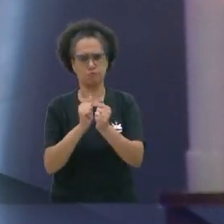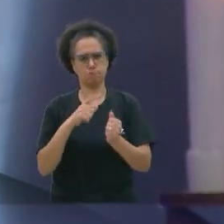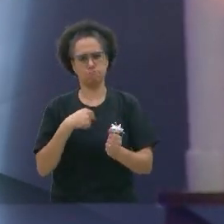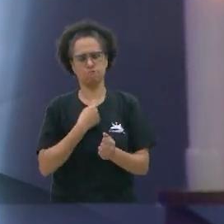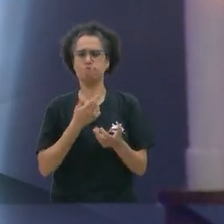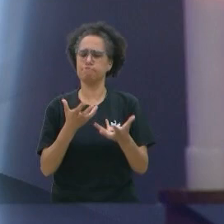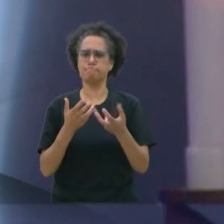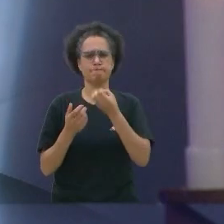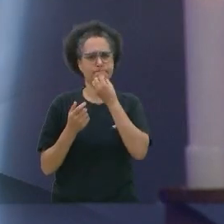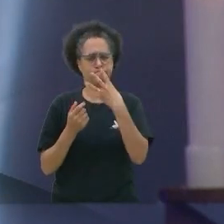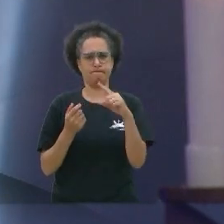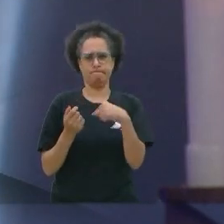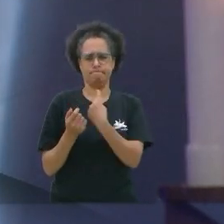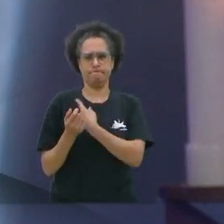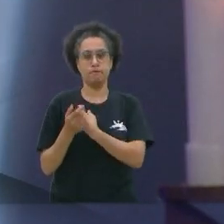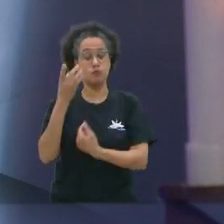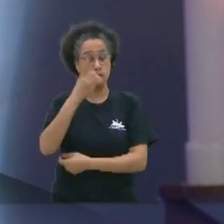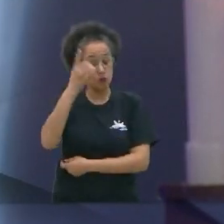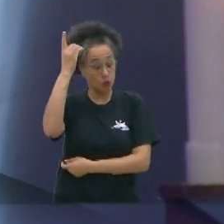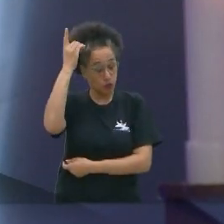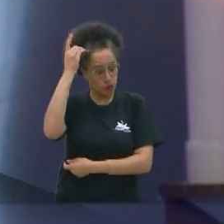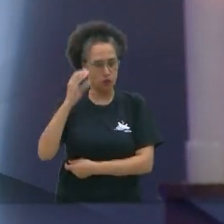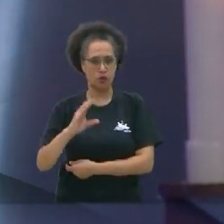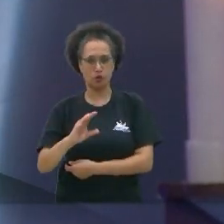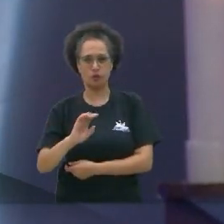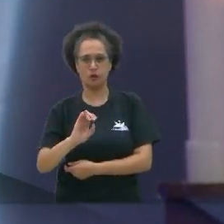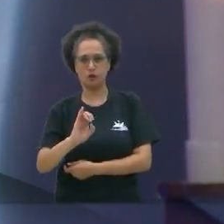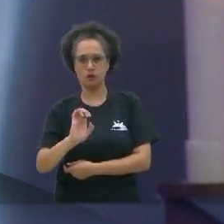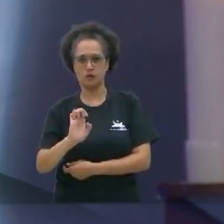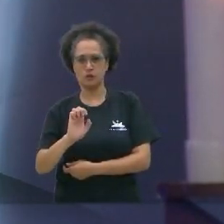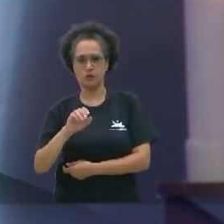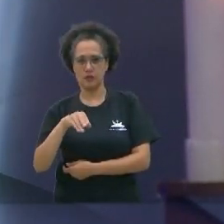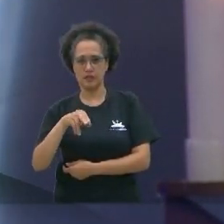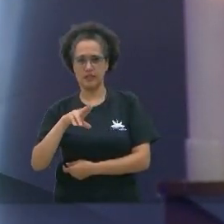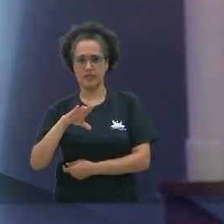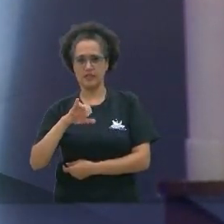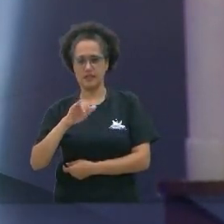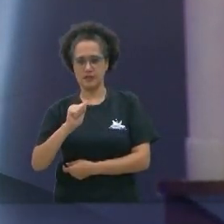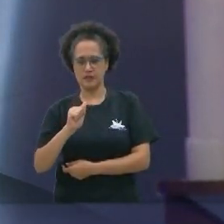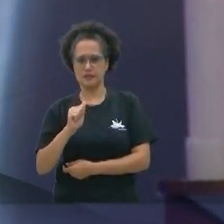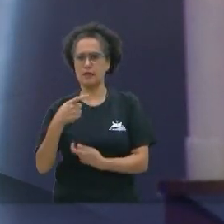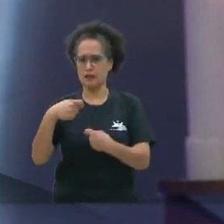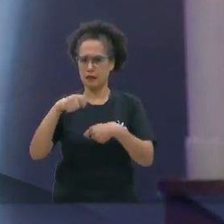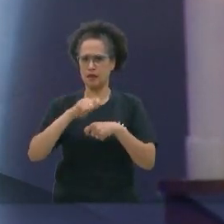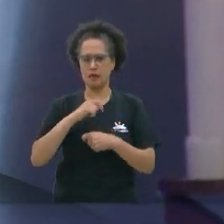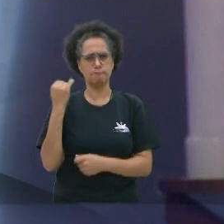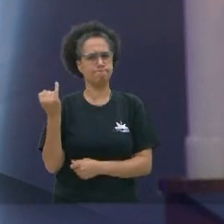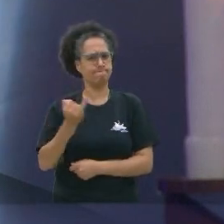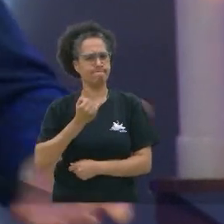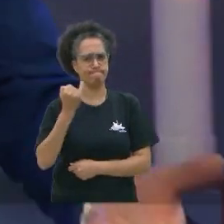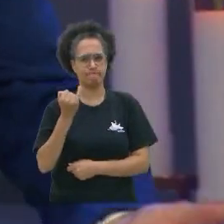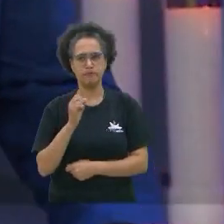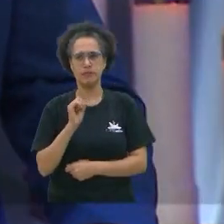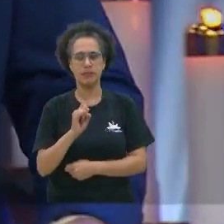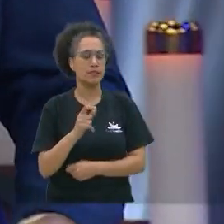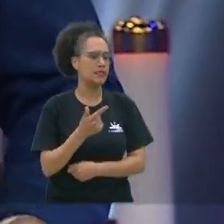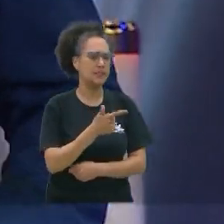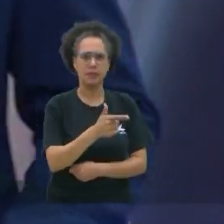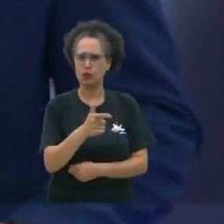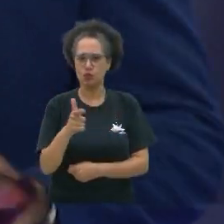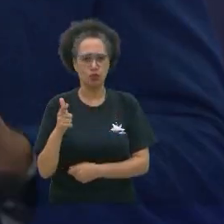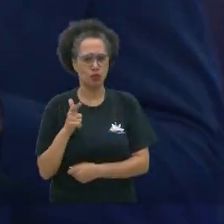dom da ciência traz uma potencialidade, é muito importante. Sem ele nós não conseguimos